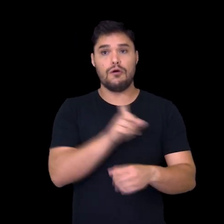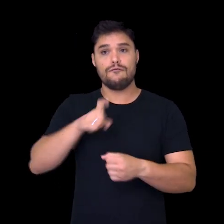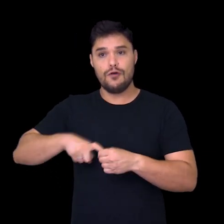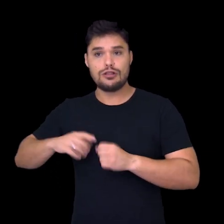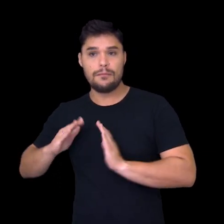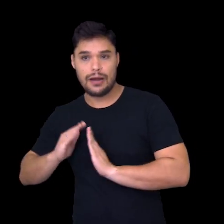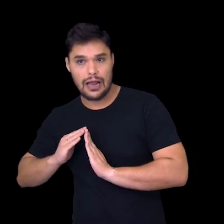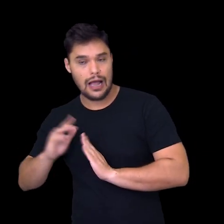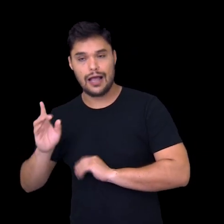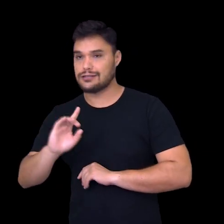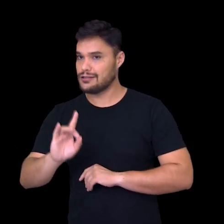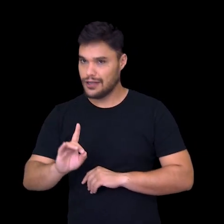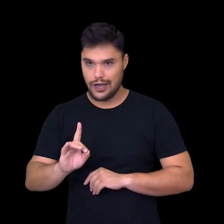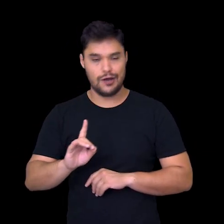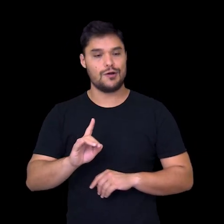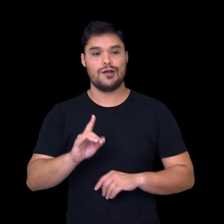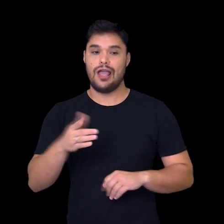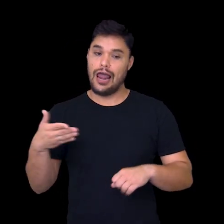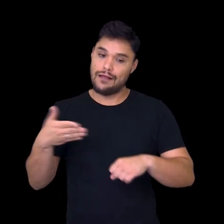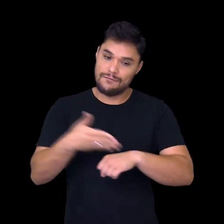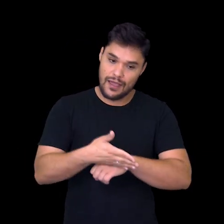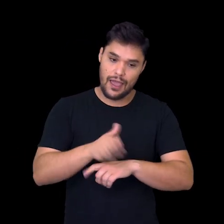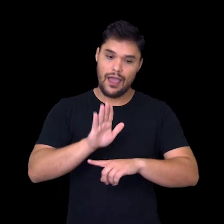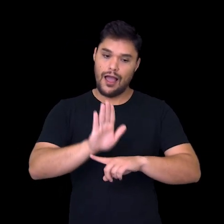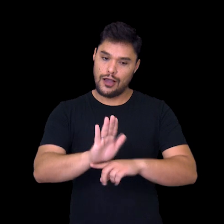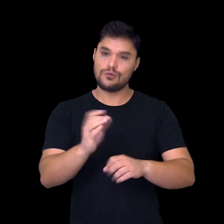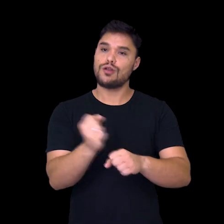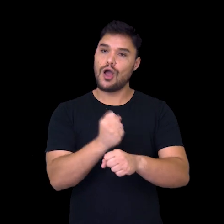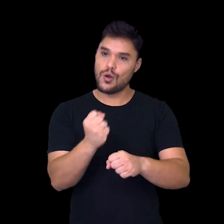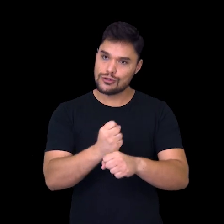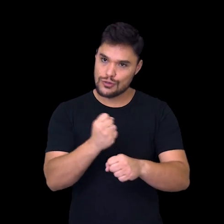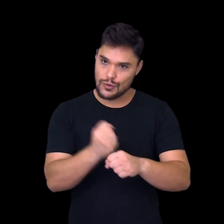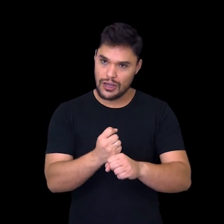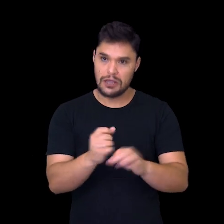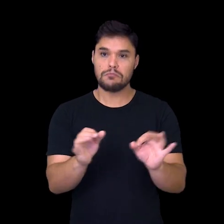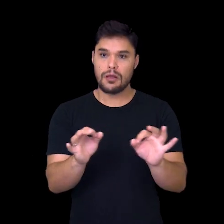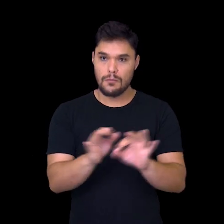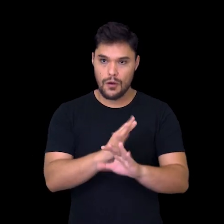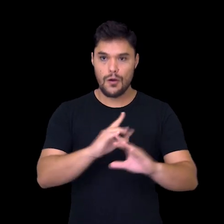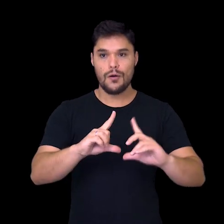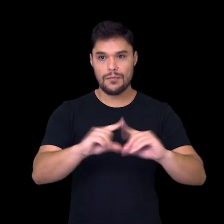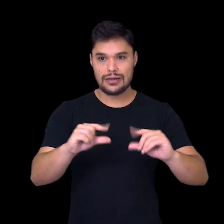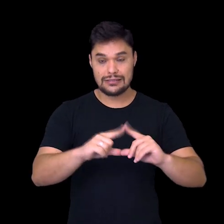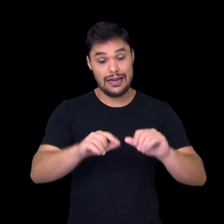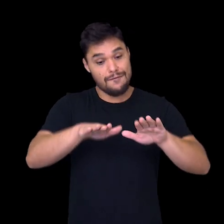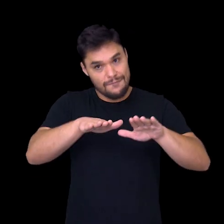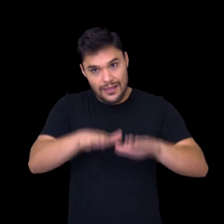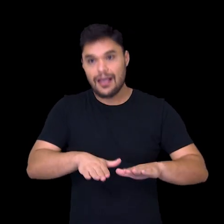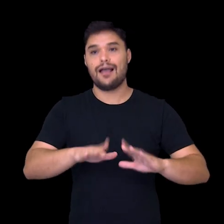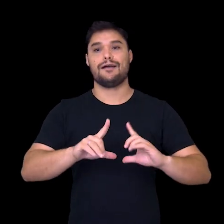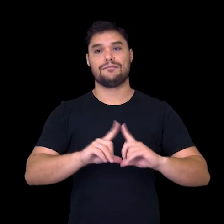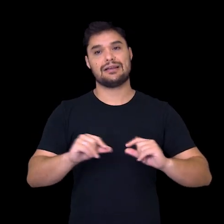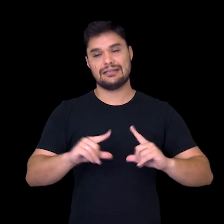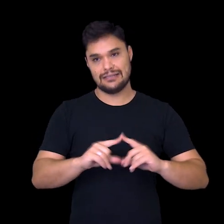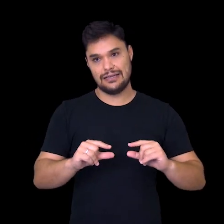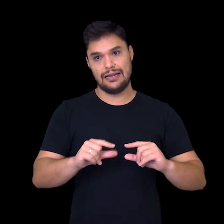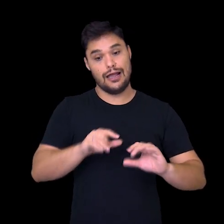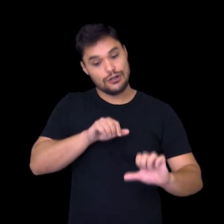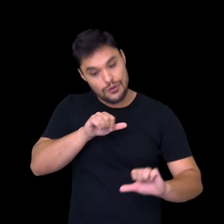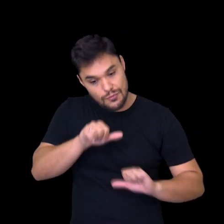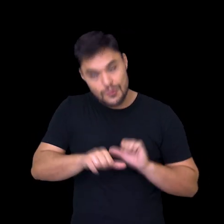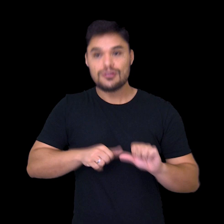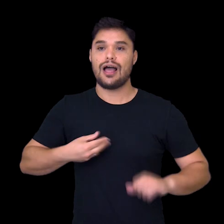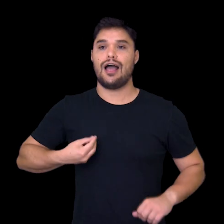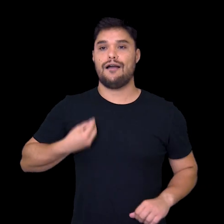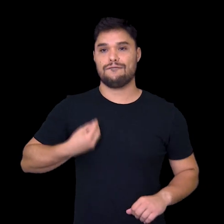casa. A promessa é muito maior. É uma promessa de um novo momento histórico.